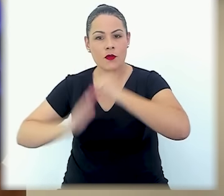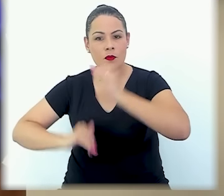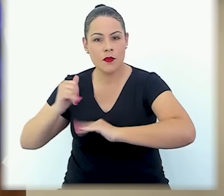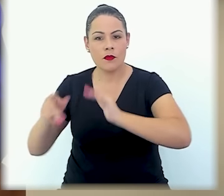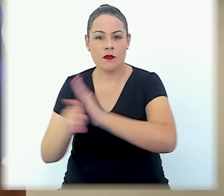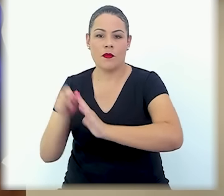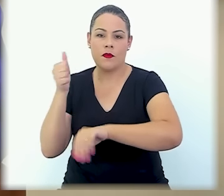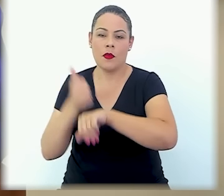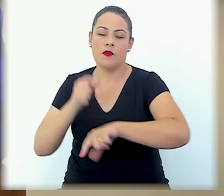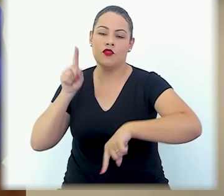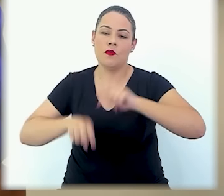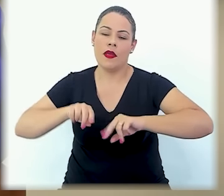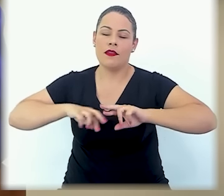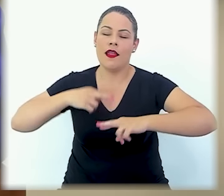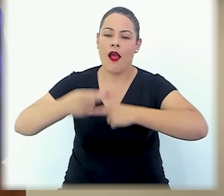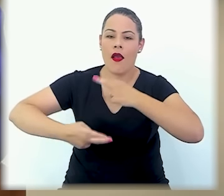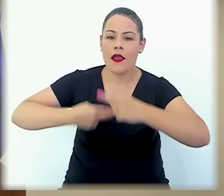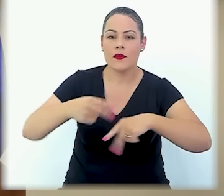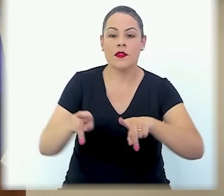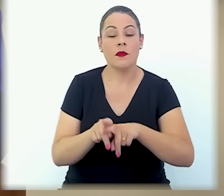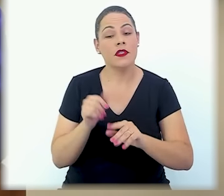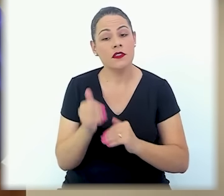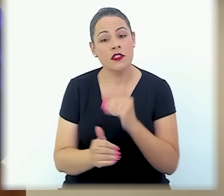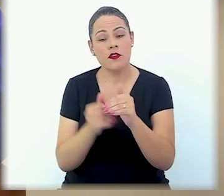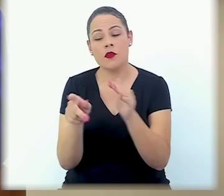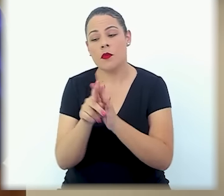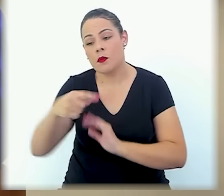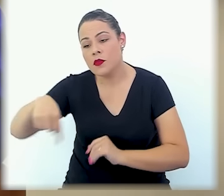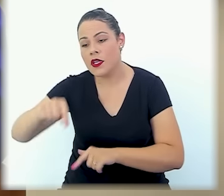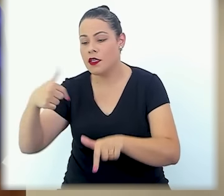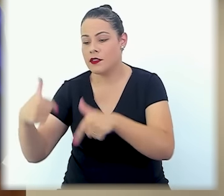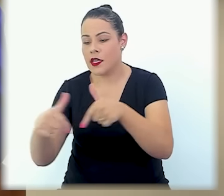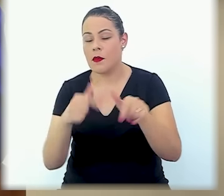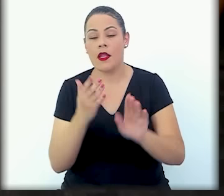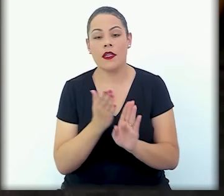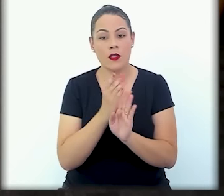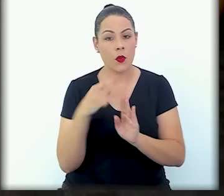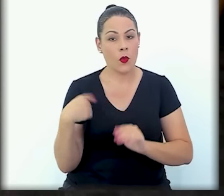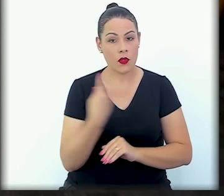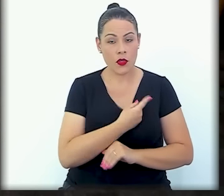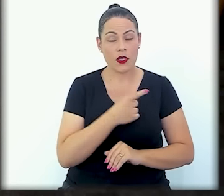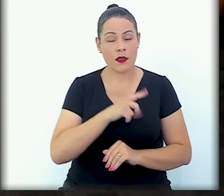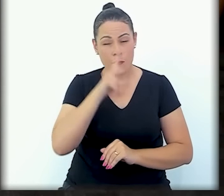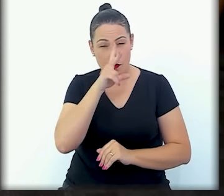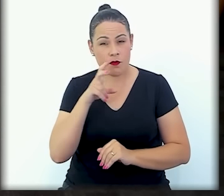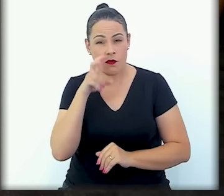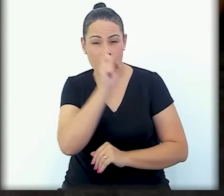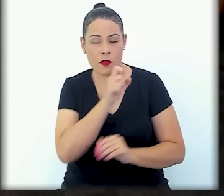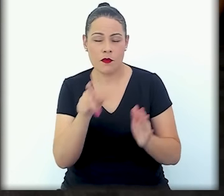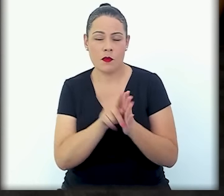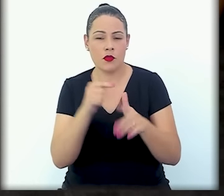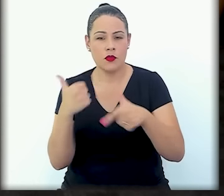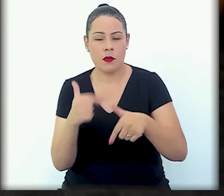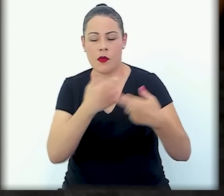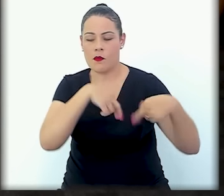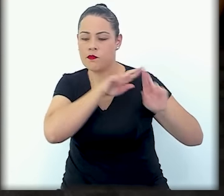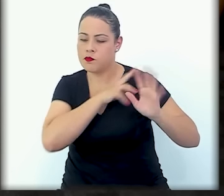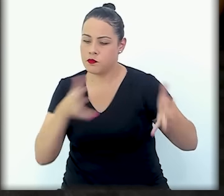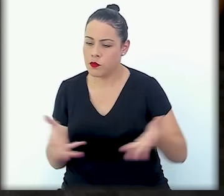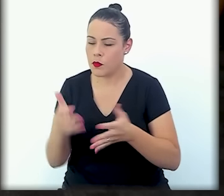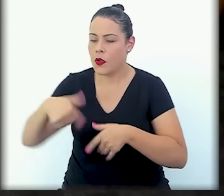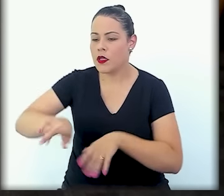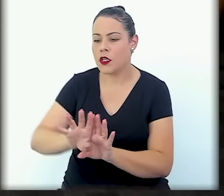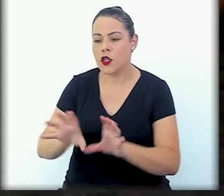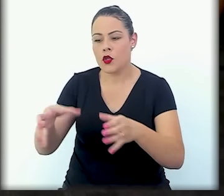de catadores e catadoras de material reciclável que estão desenvolvendo seus trabalhos, e a ANCAT, ela tem um papel de fortalecer o profissionalismo desses grupos